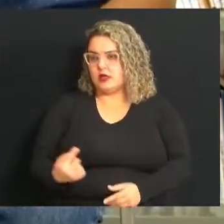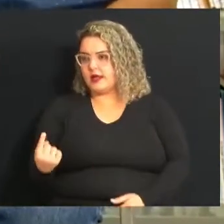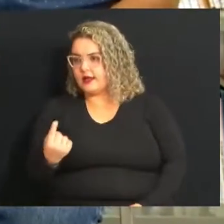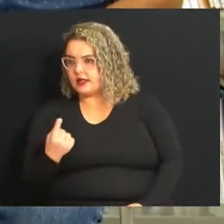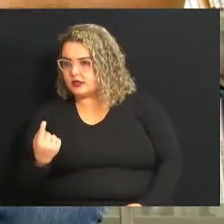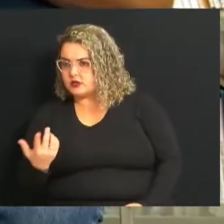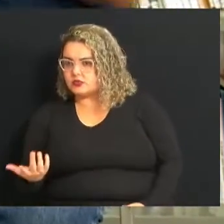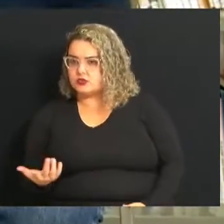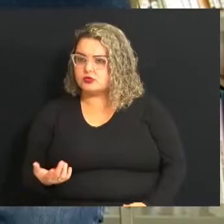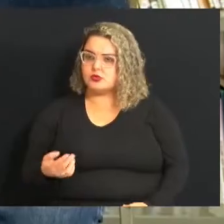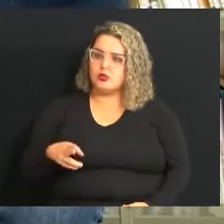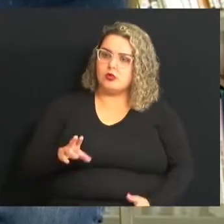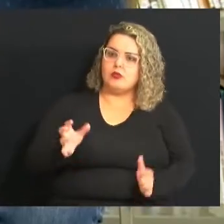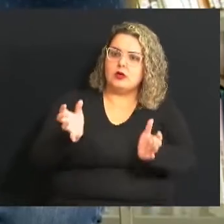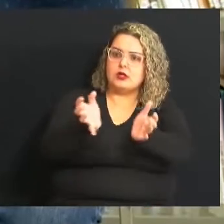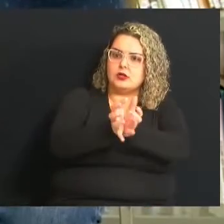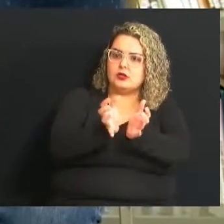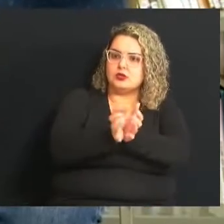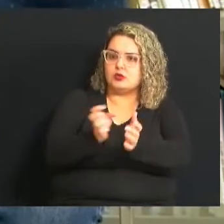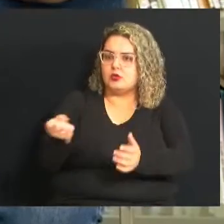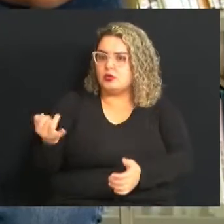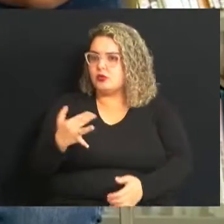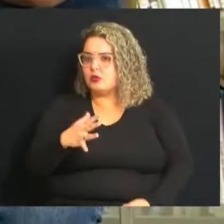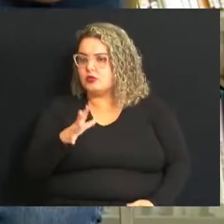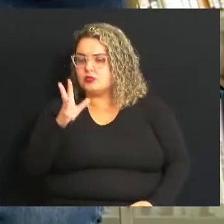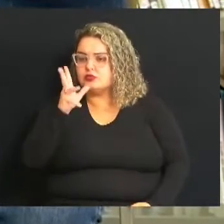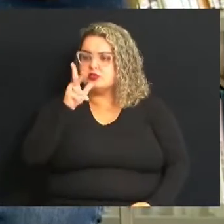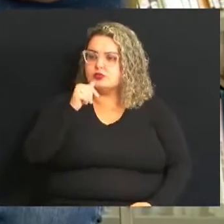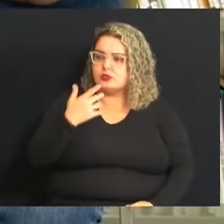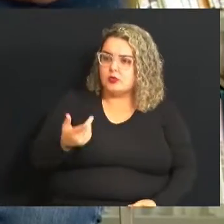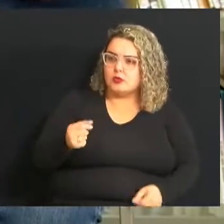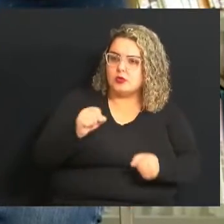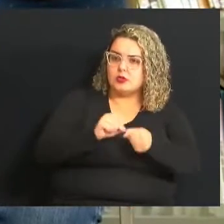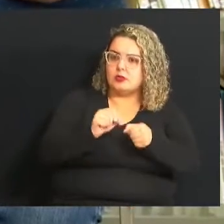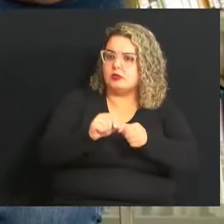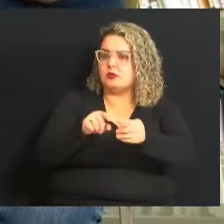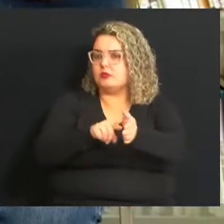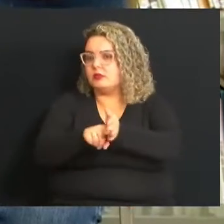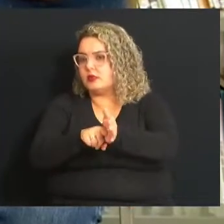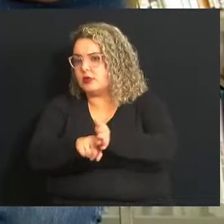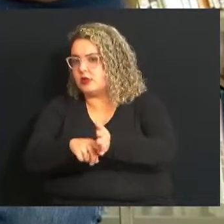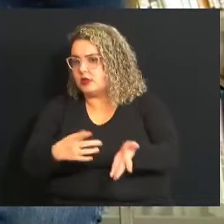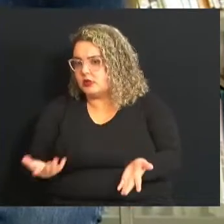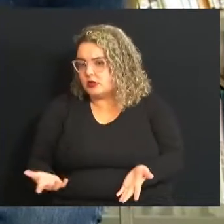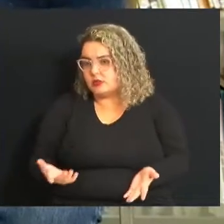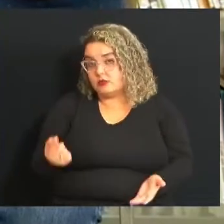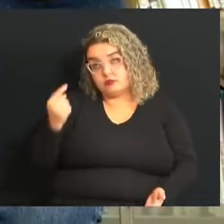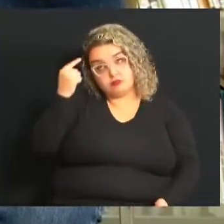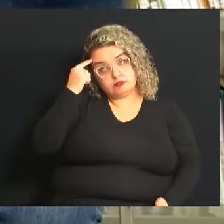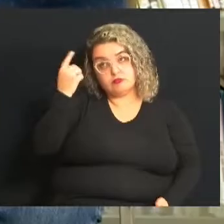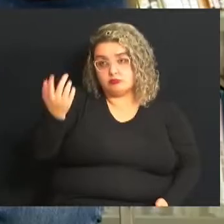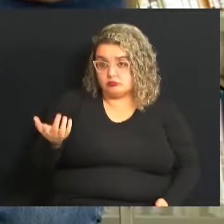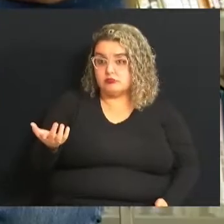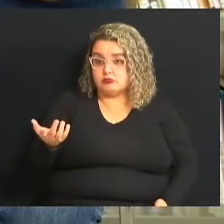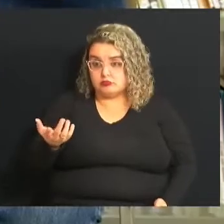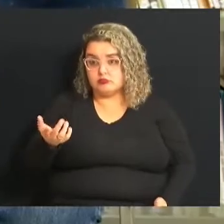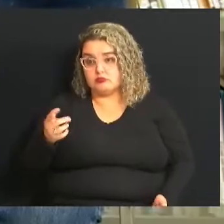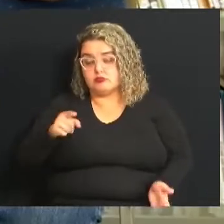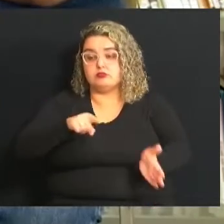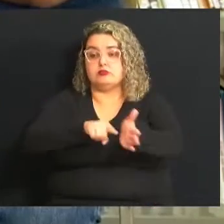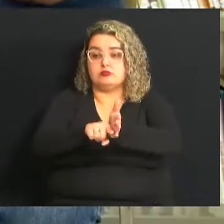o pessoal vai em grupo, quanto tempo demora para fazer essa pesquisa, não é? Que imagino que seja uma pesquisa